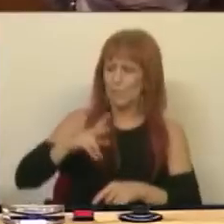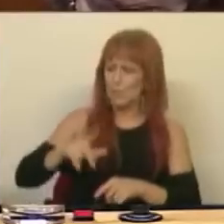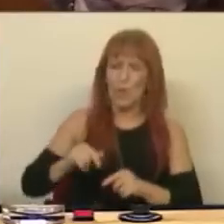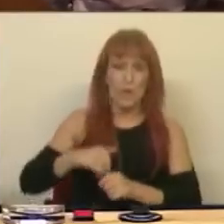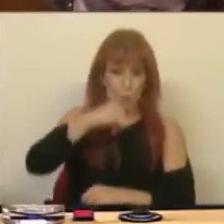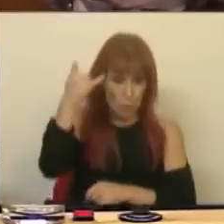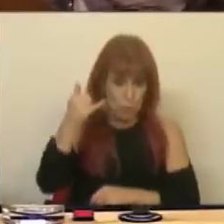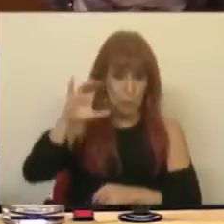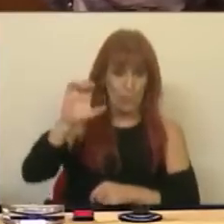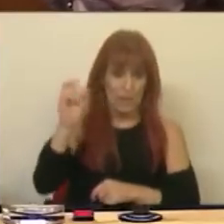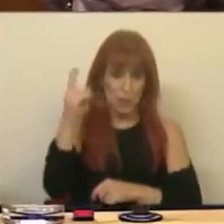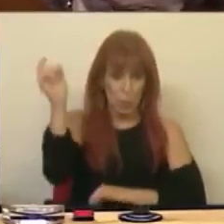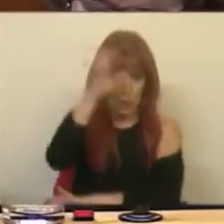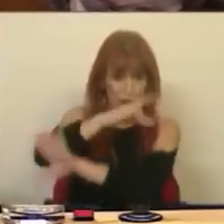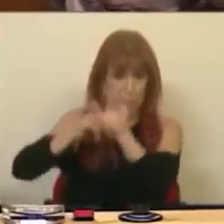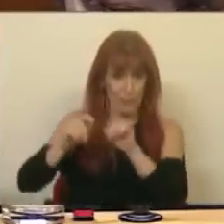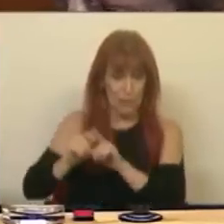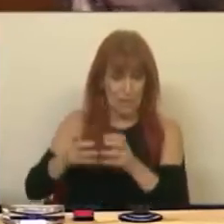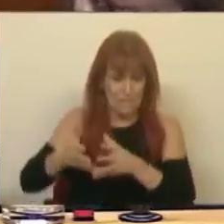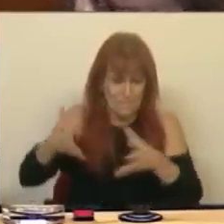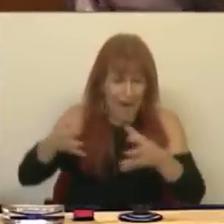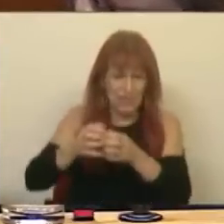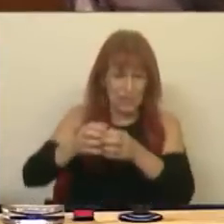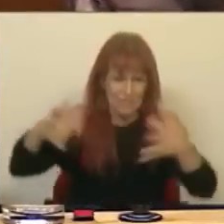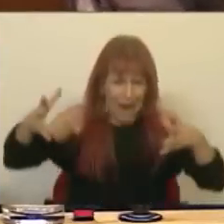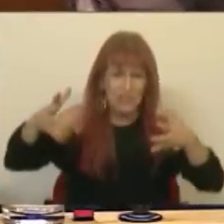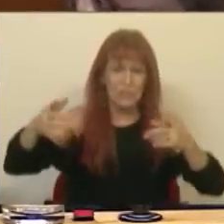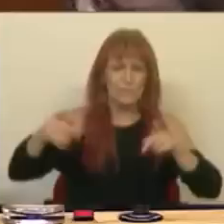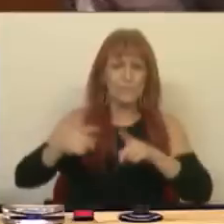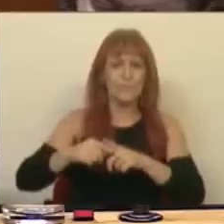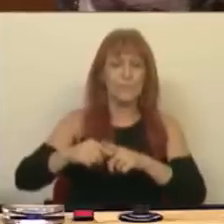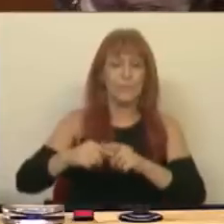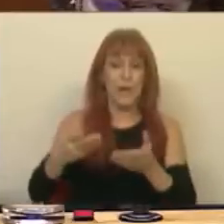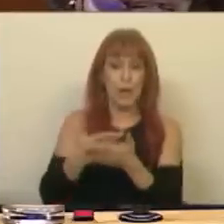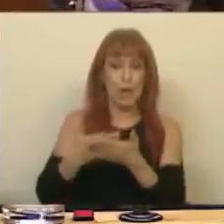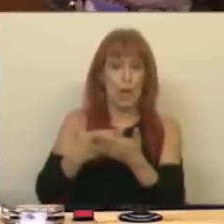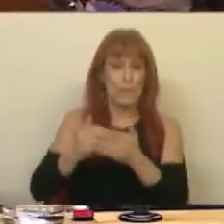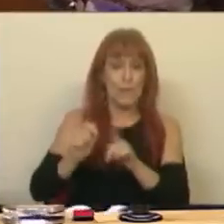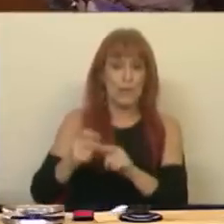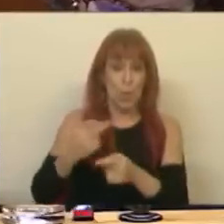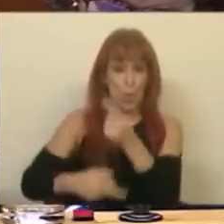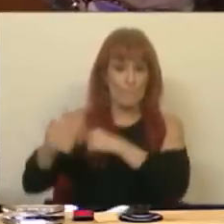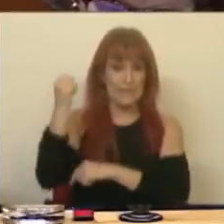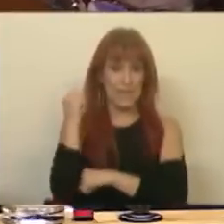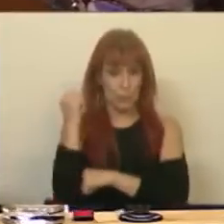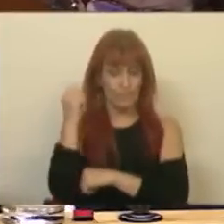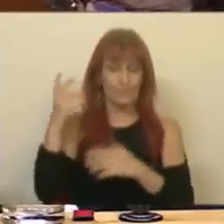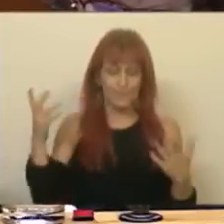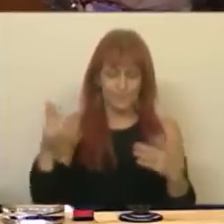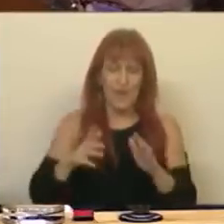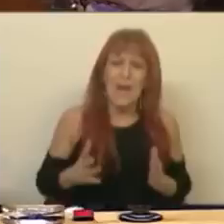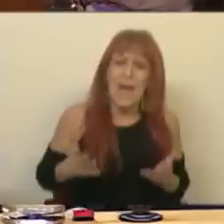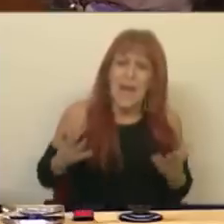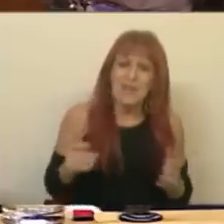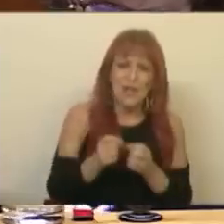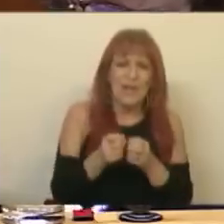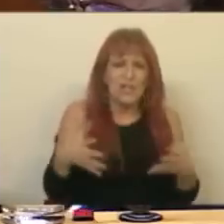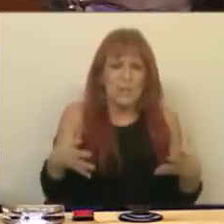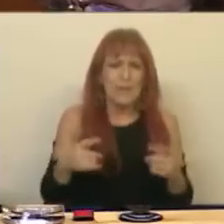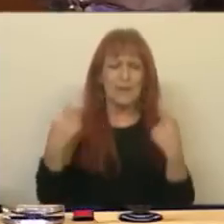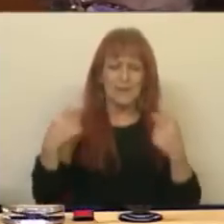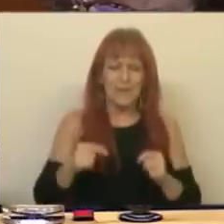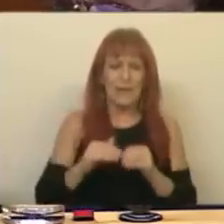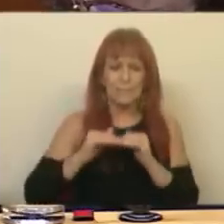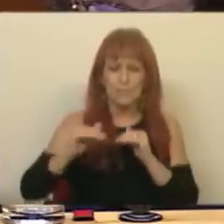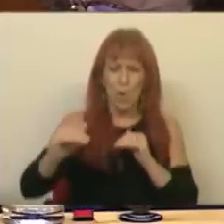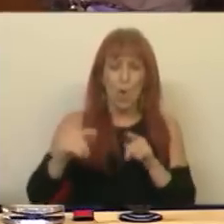fosse o segundo país da União Europeia que mais cresceu economicamente no ano passado ora este crescimento tem